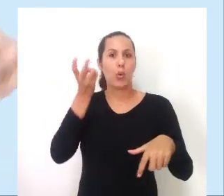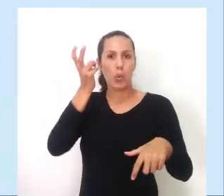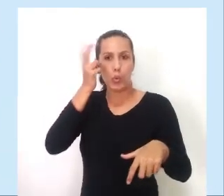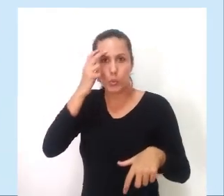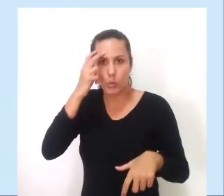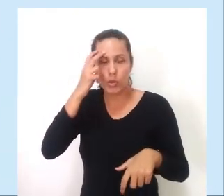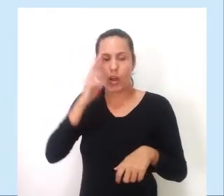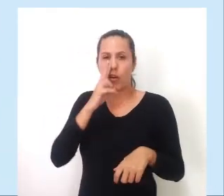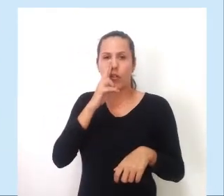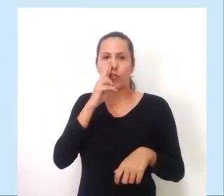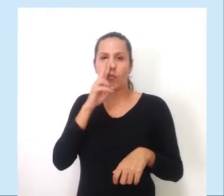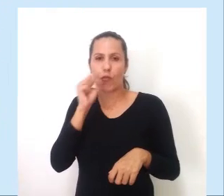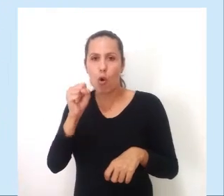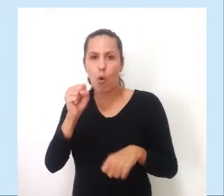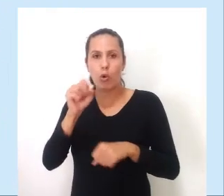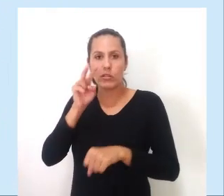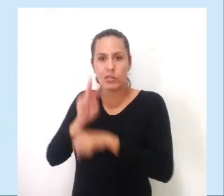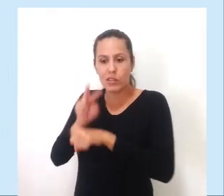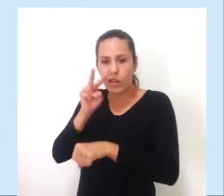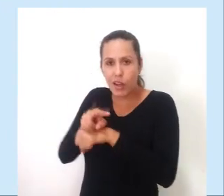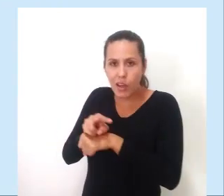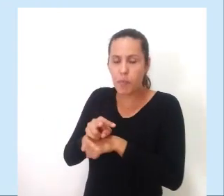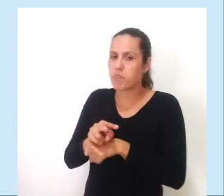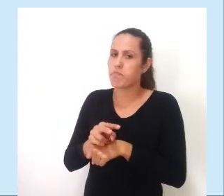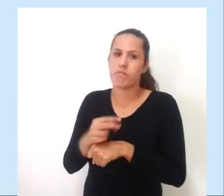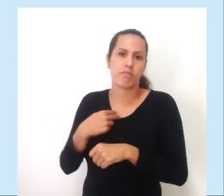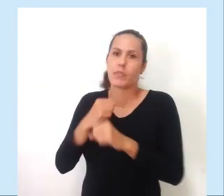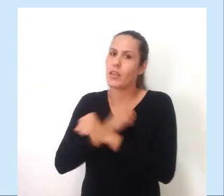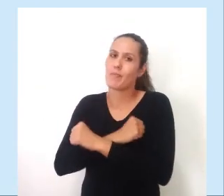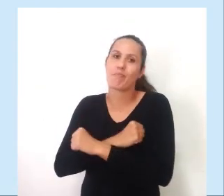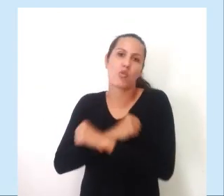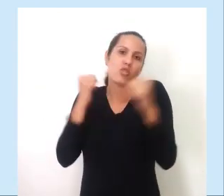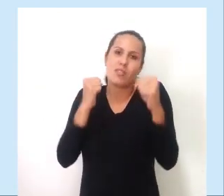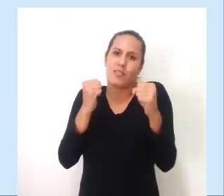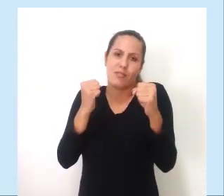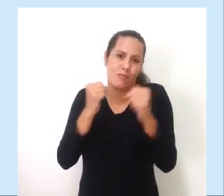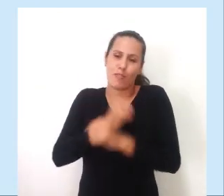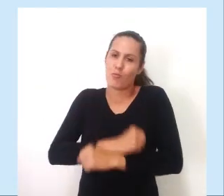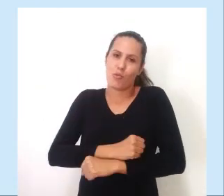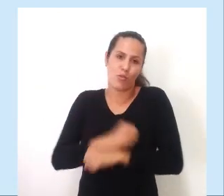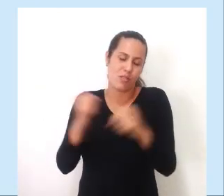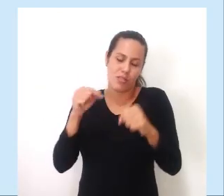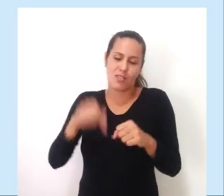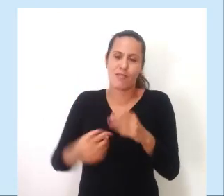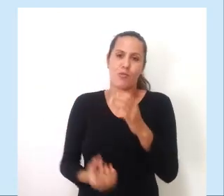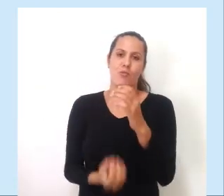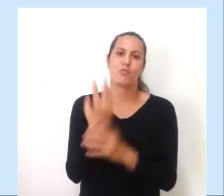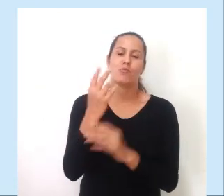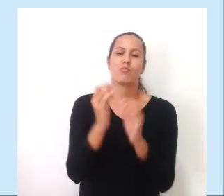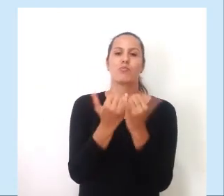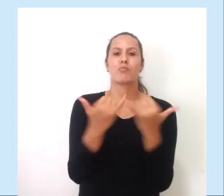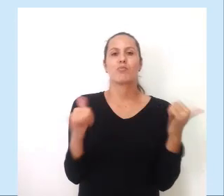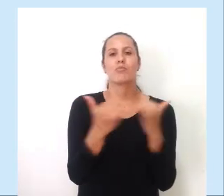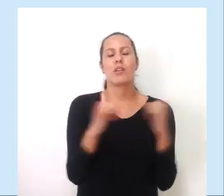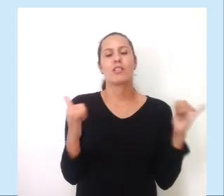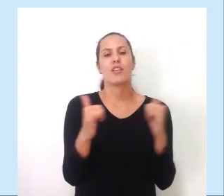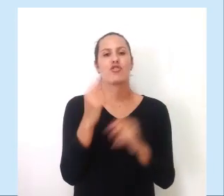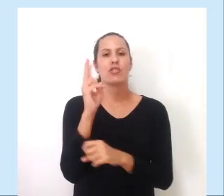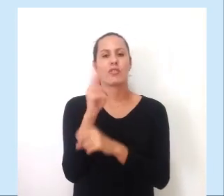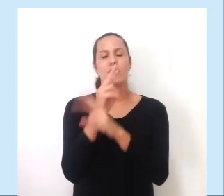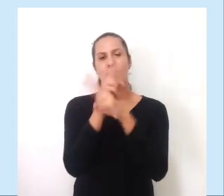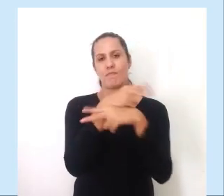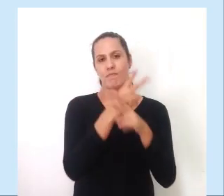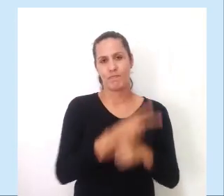histórico, provavelmente vai ser impossível a construção desse parque eólico, ok? Além